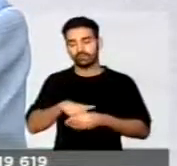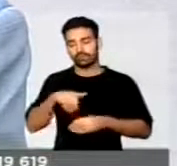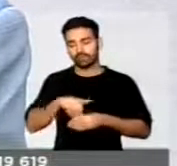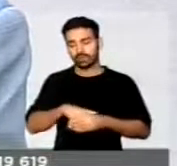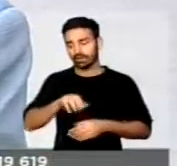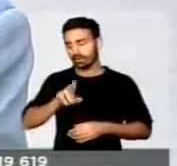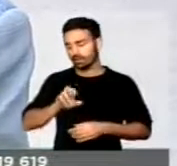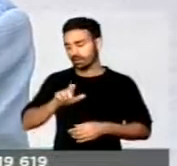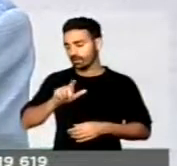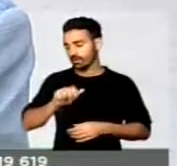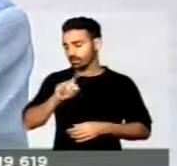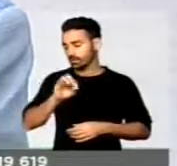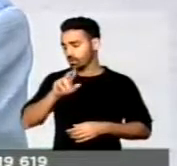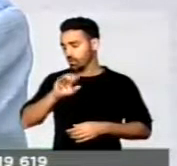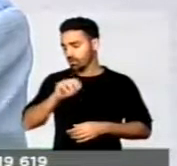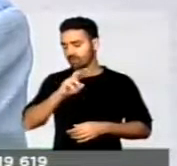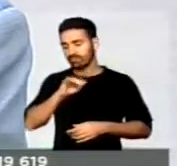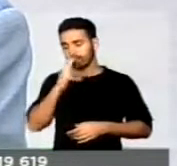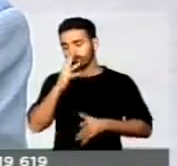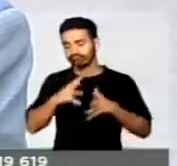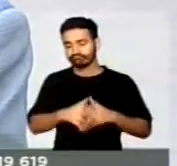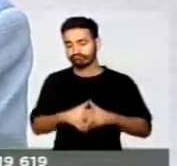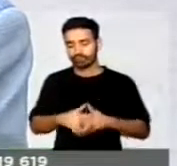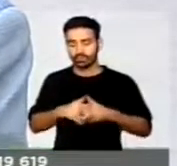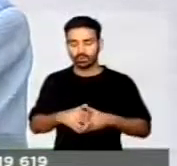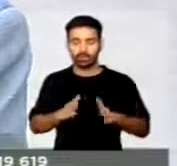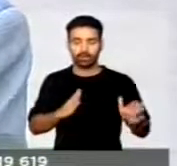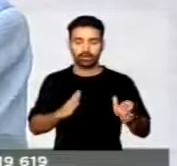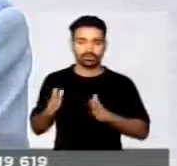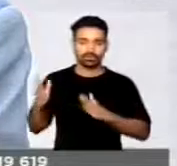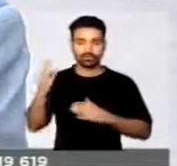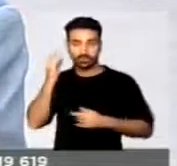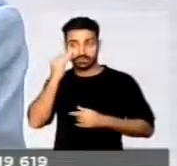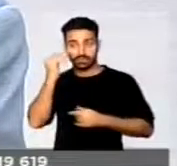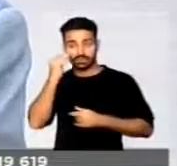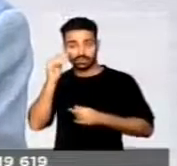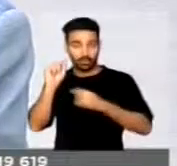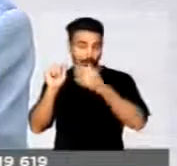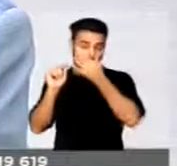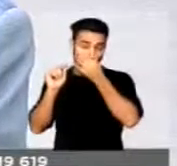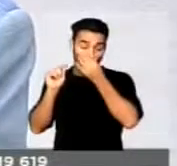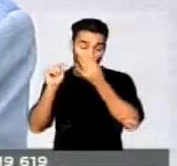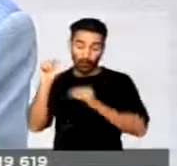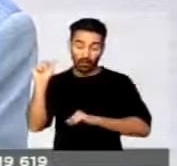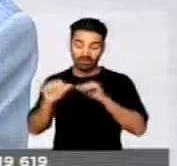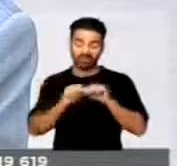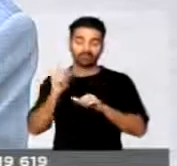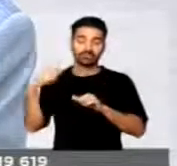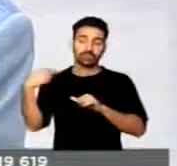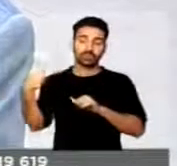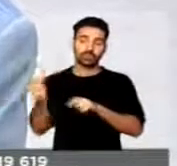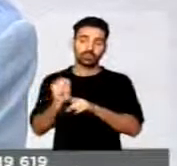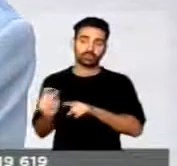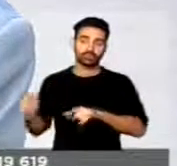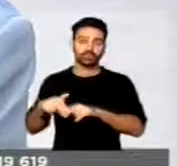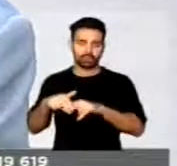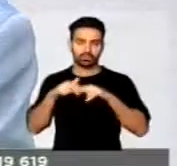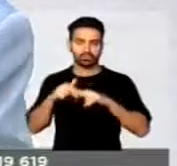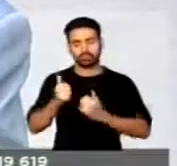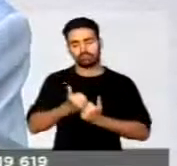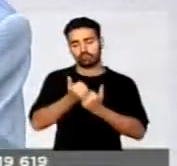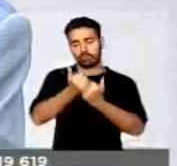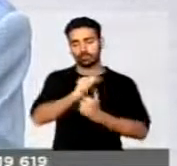de tumultuar o processo e tentar adiar sua cassação. Portanto, meu total apoio, minha